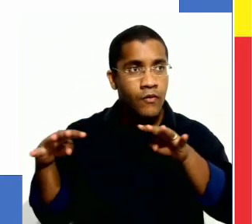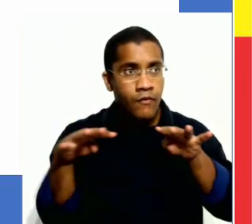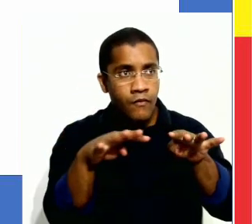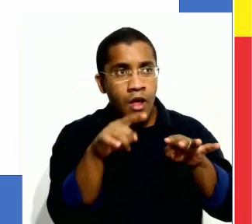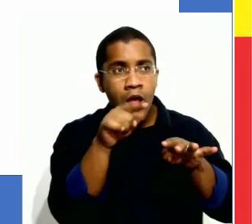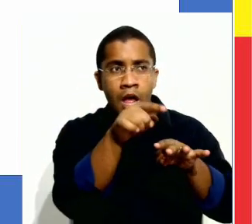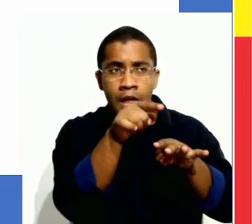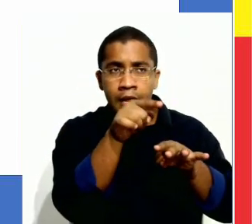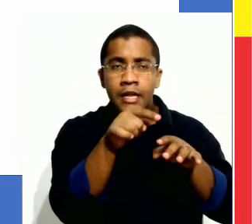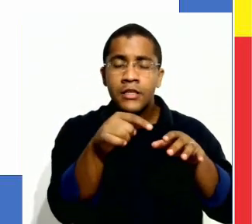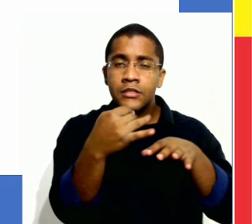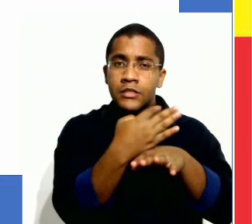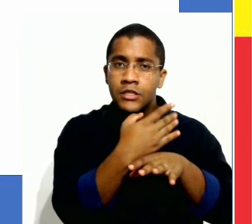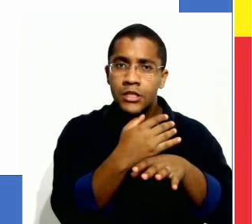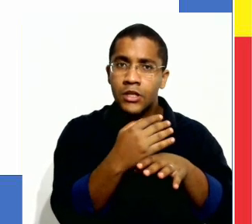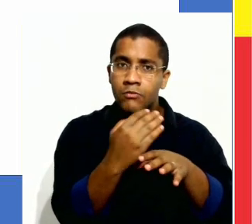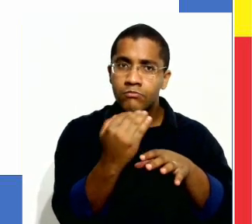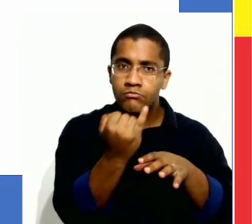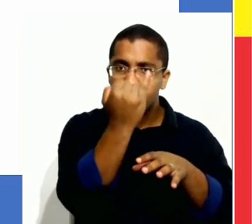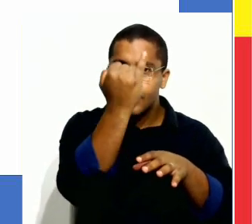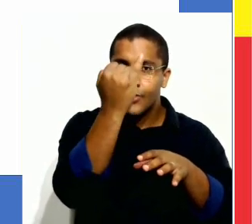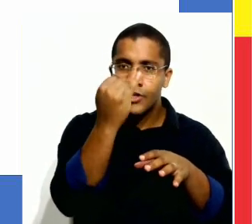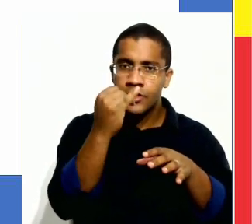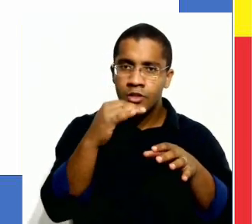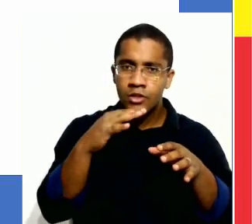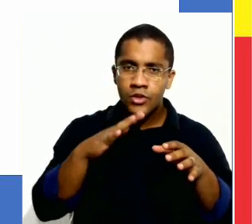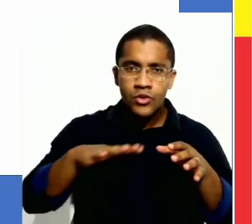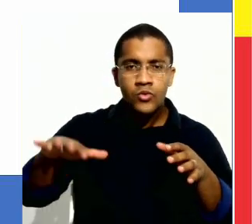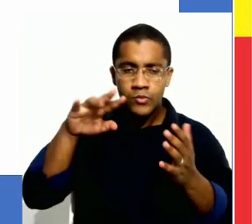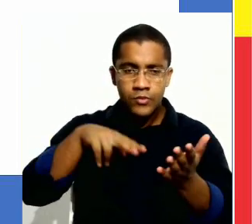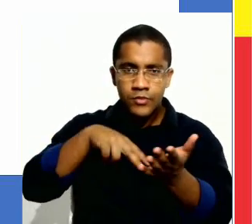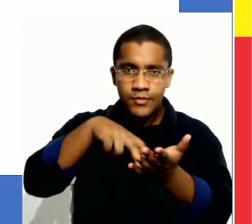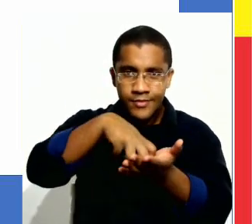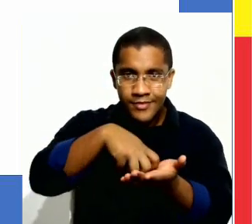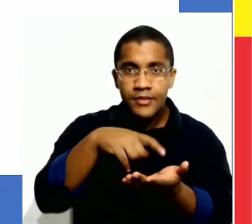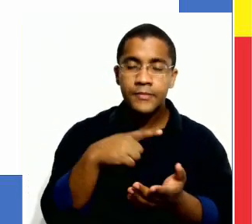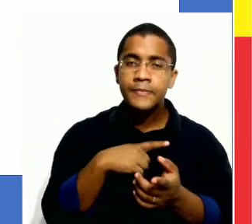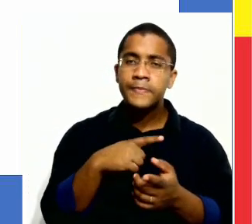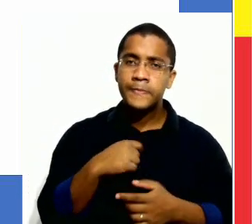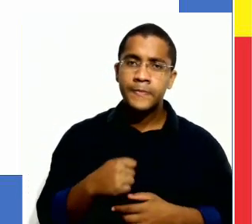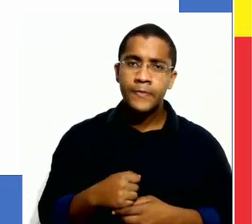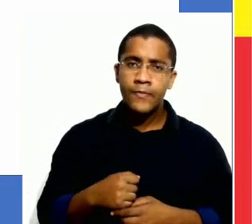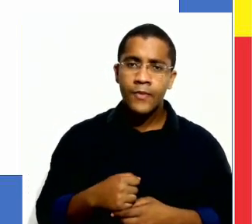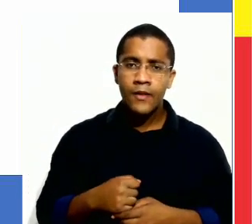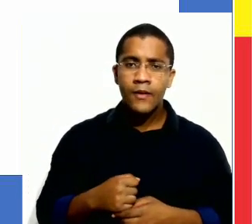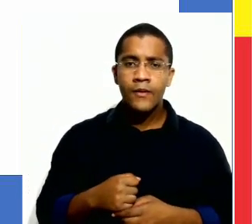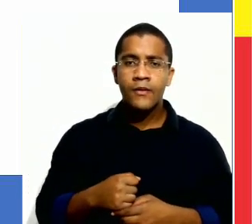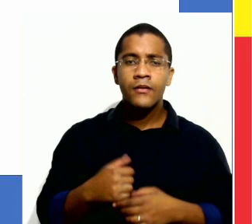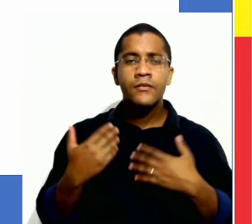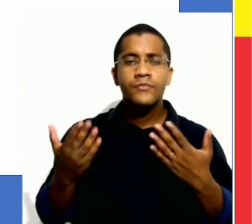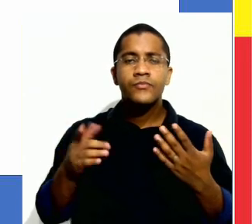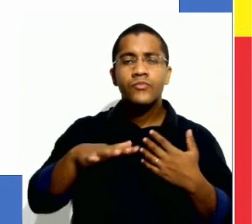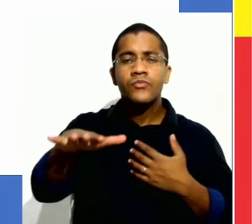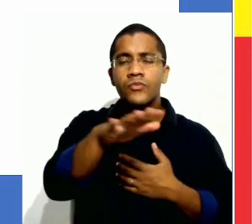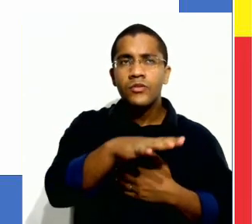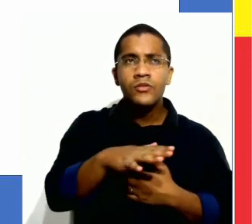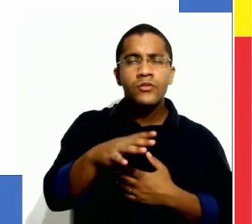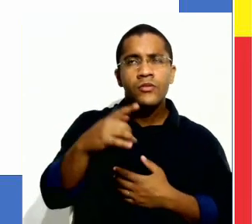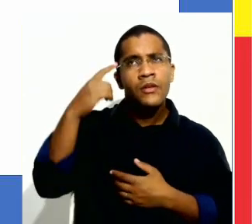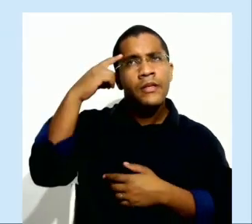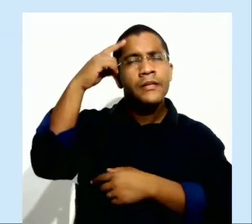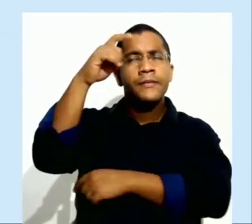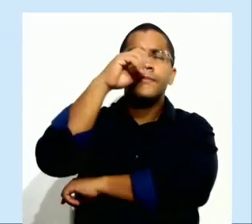respectivamente. Eu quero que vocês entendam. Do início da cristandade e das construções